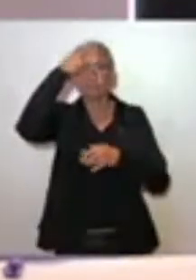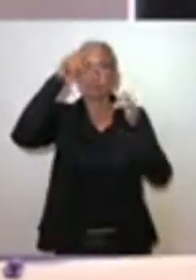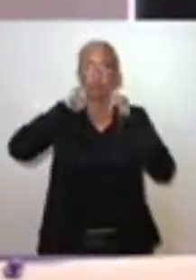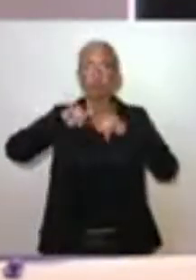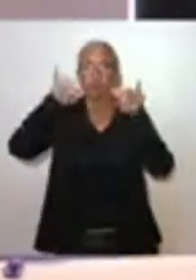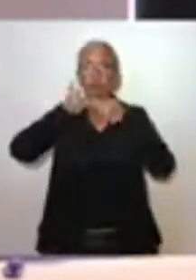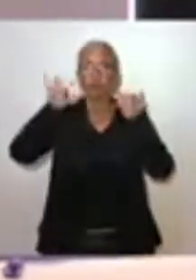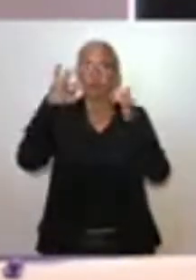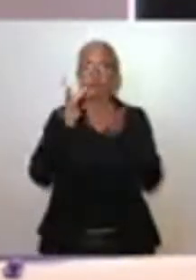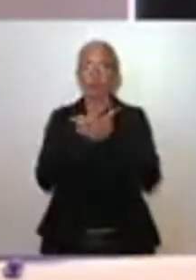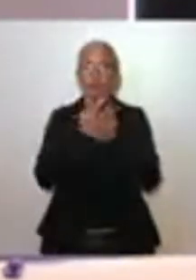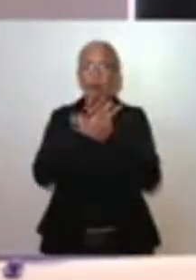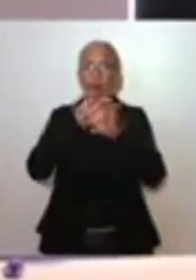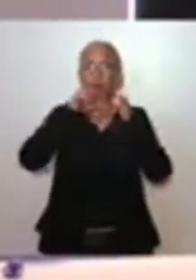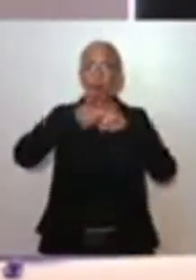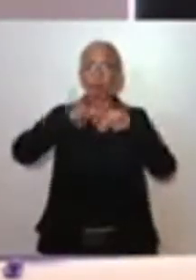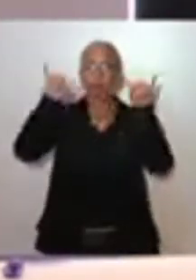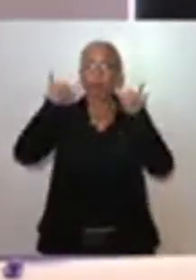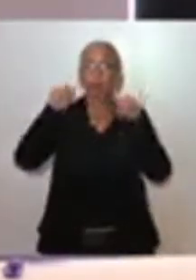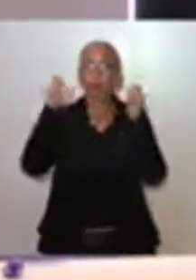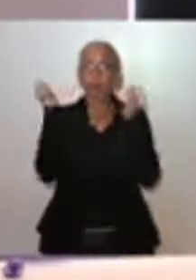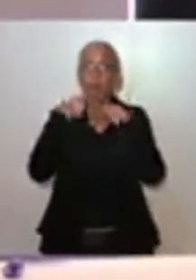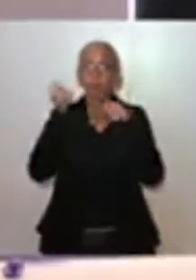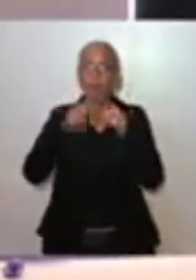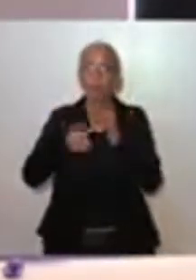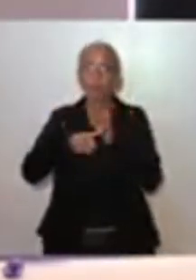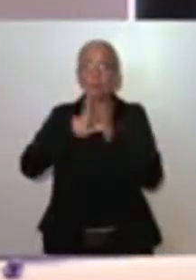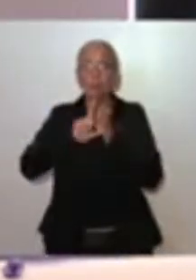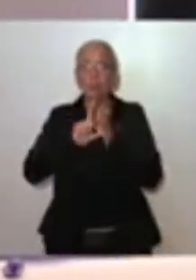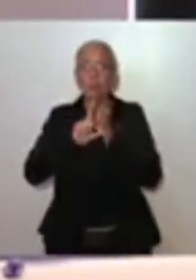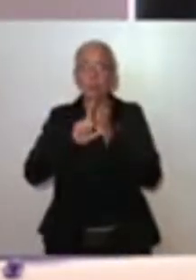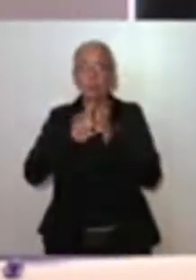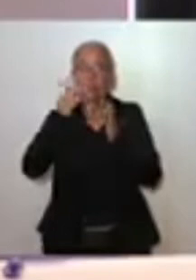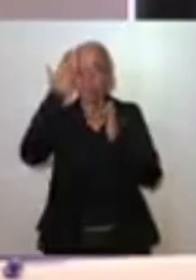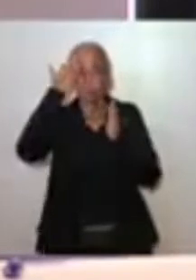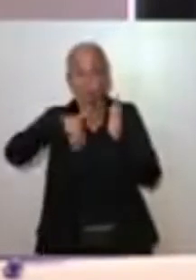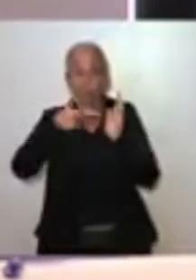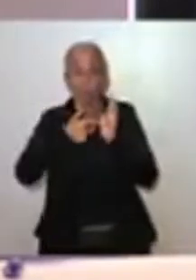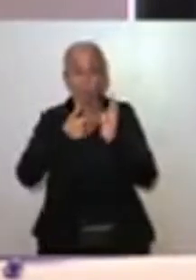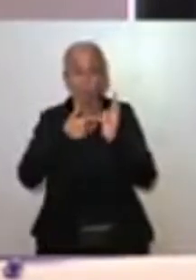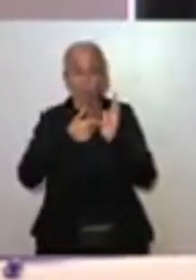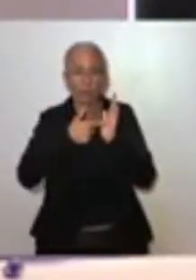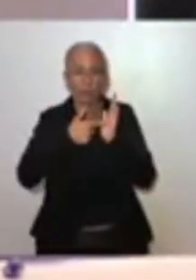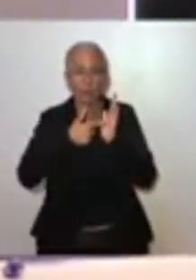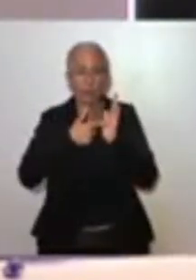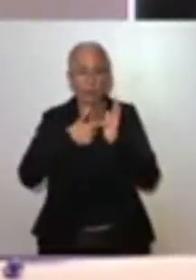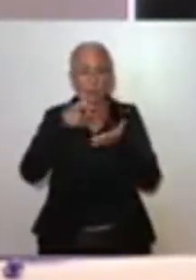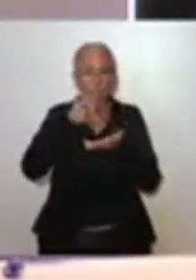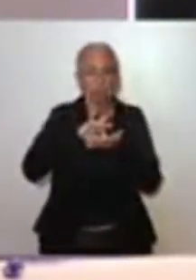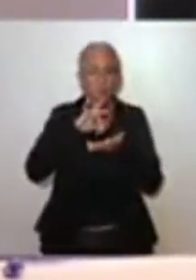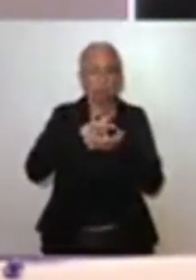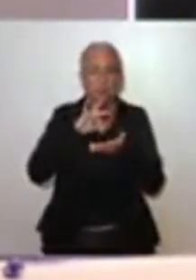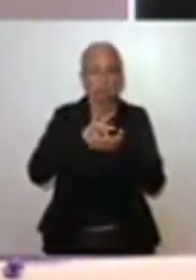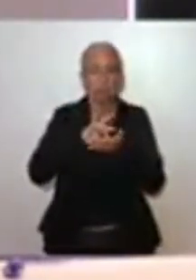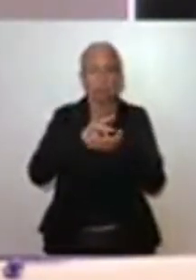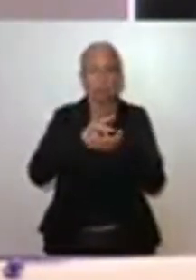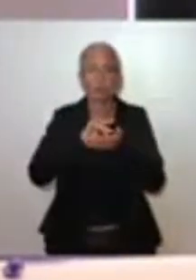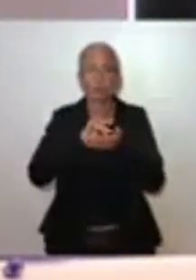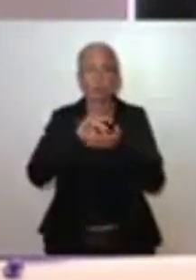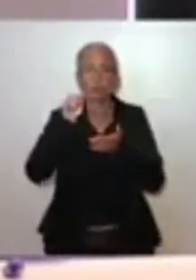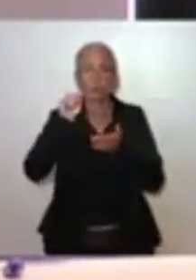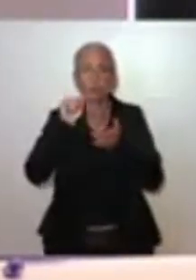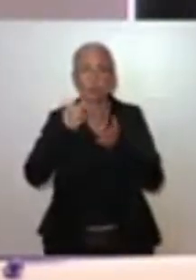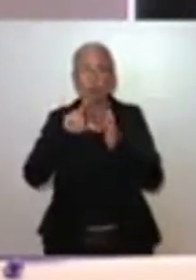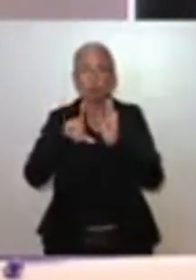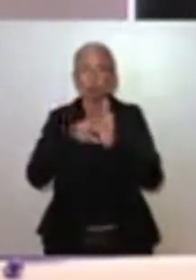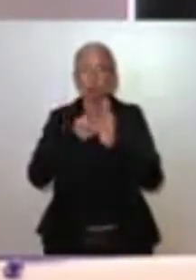informações cuja autenticidade não não tenha certeza e aplicar que a lei de a regra de